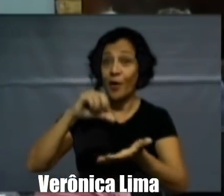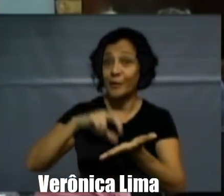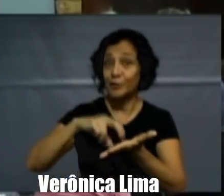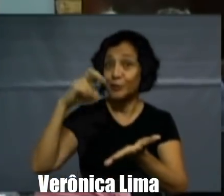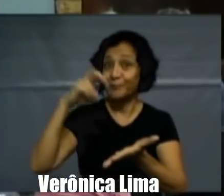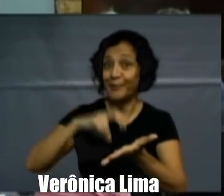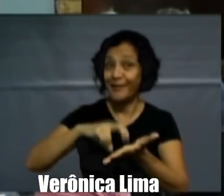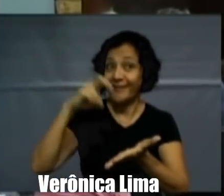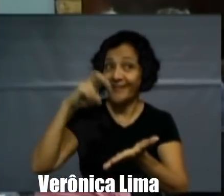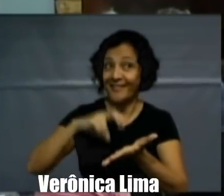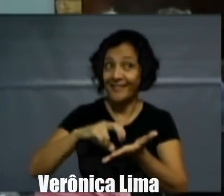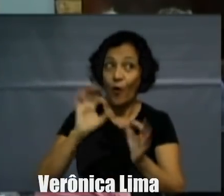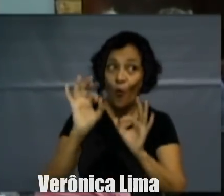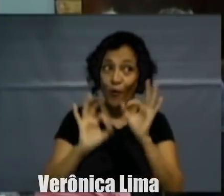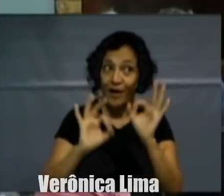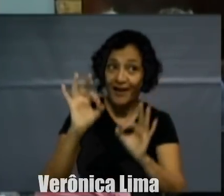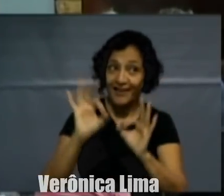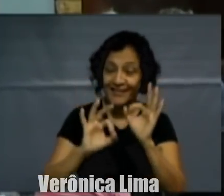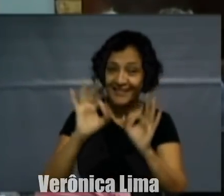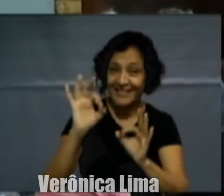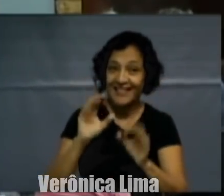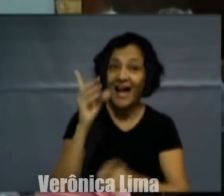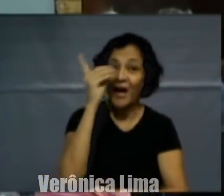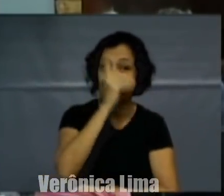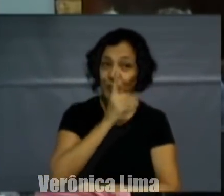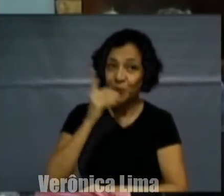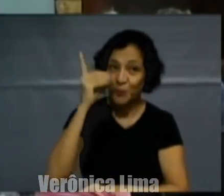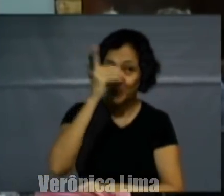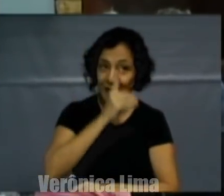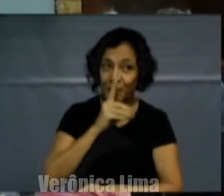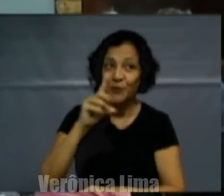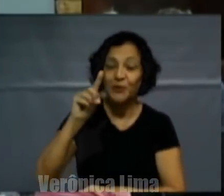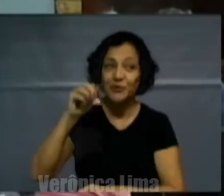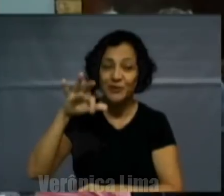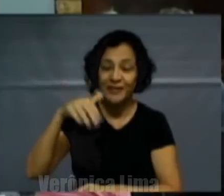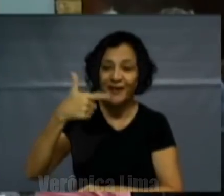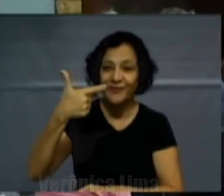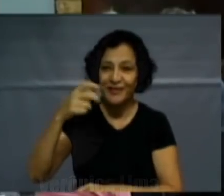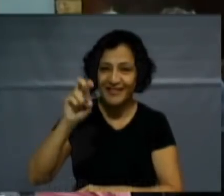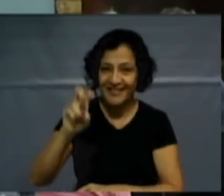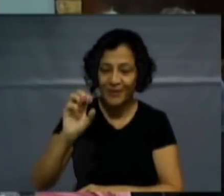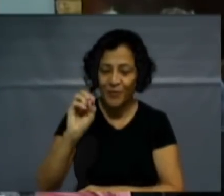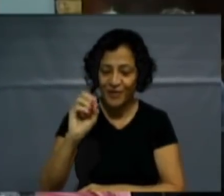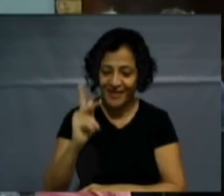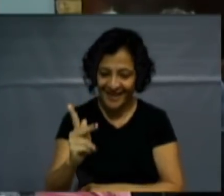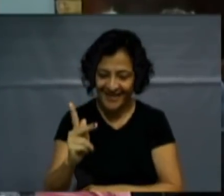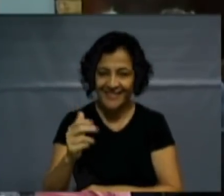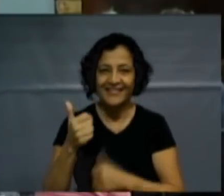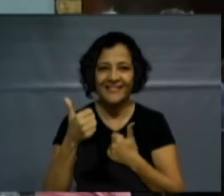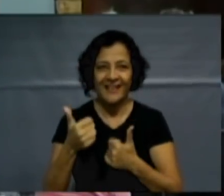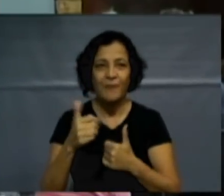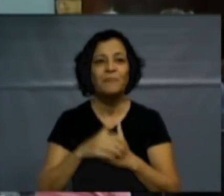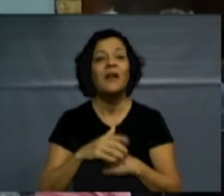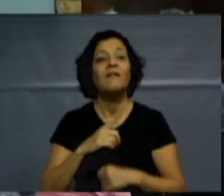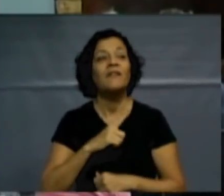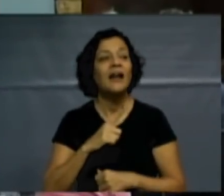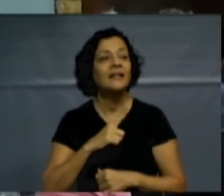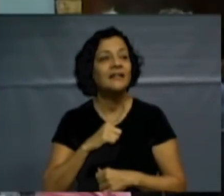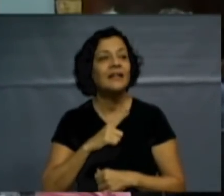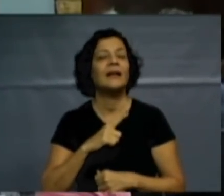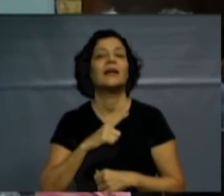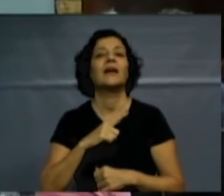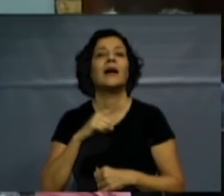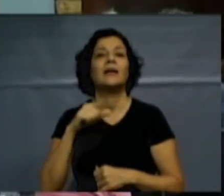acordar mais cedo um pouquinho, no domingo, dia 25. E nós vamos ter esse seminário aqui em